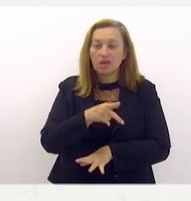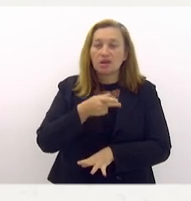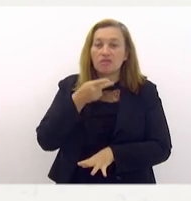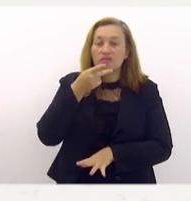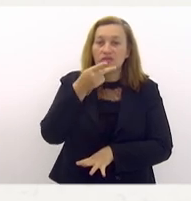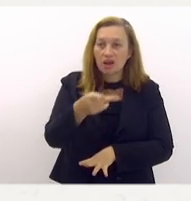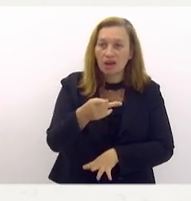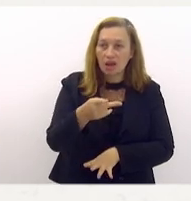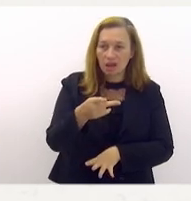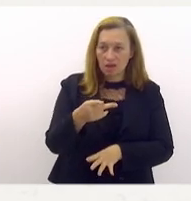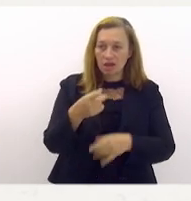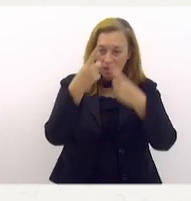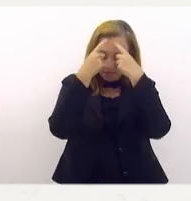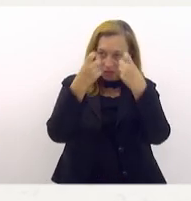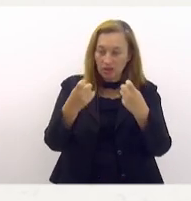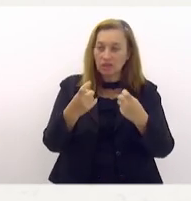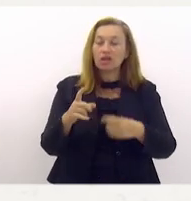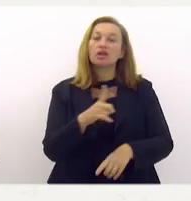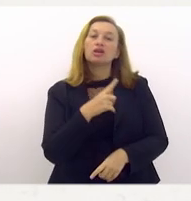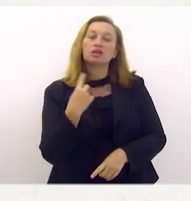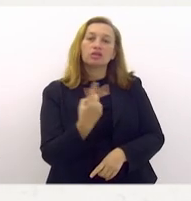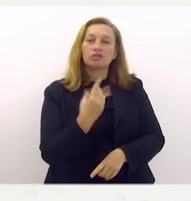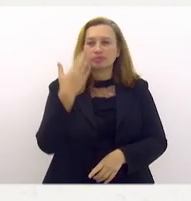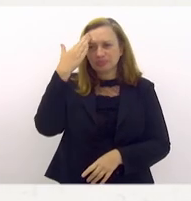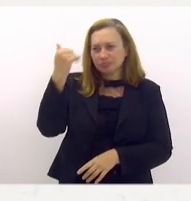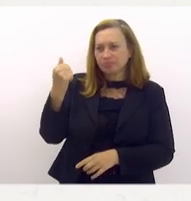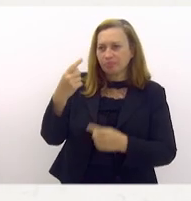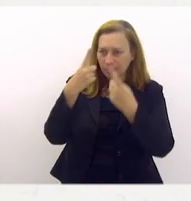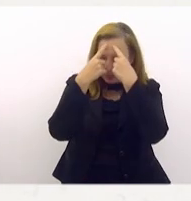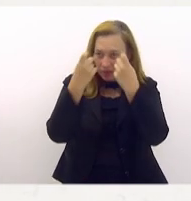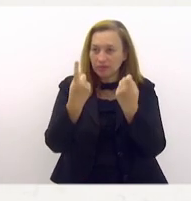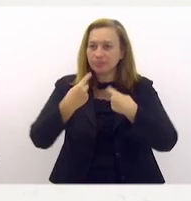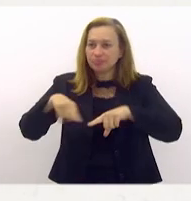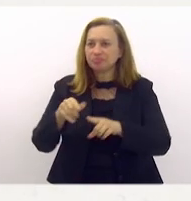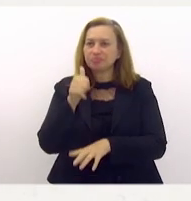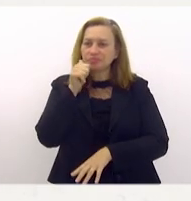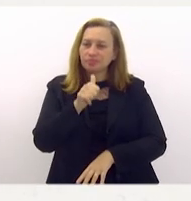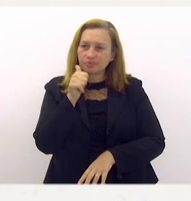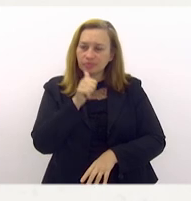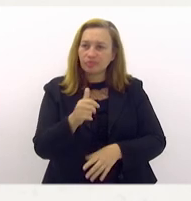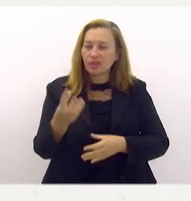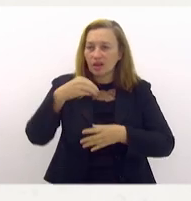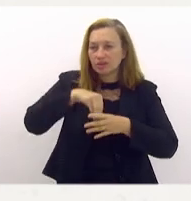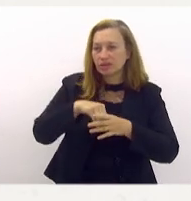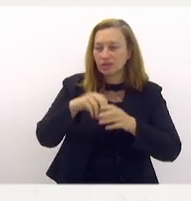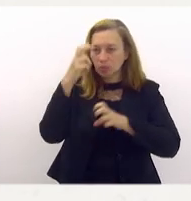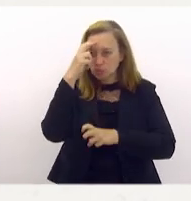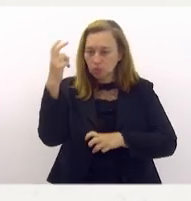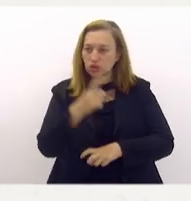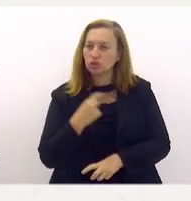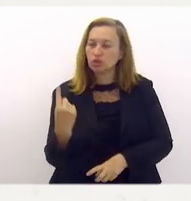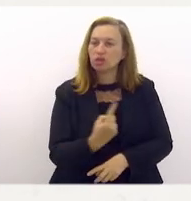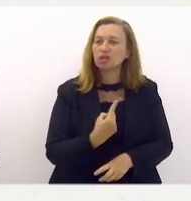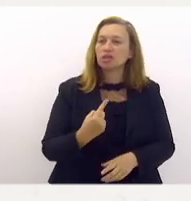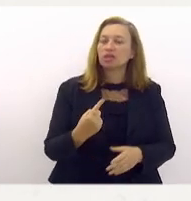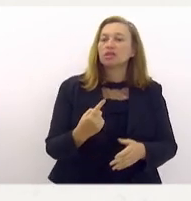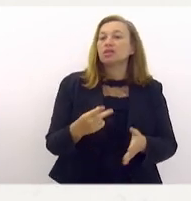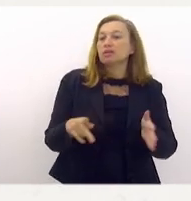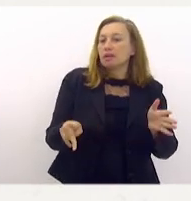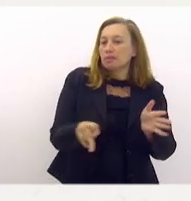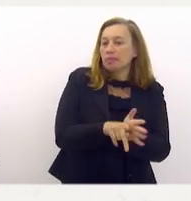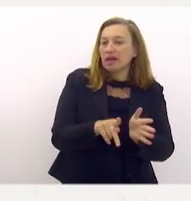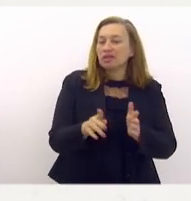a violência. Então, a gente sabe que a violência contra as mulheres, ela está entranhada na nossa cultura. Ela muitas vezes faz parte de